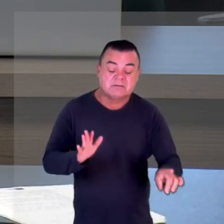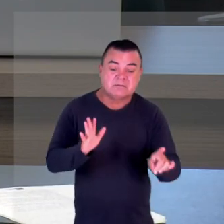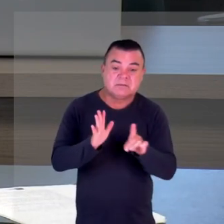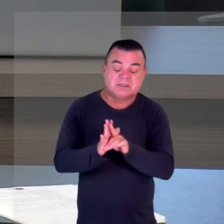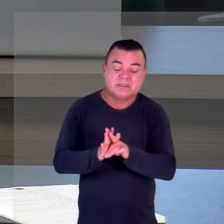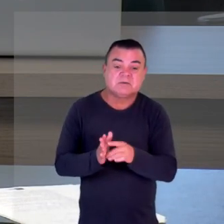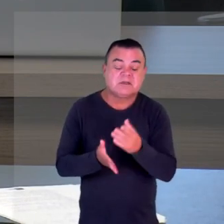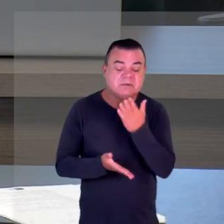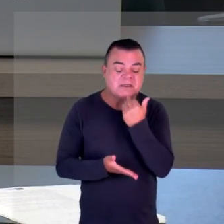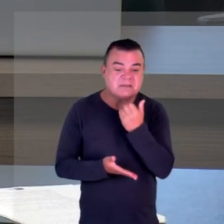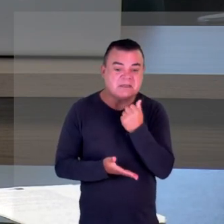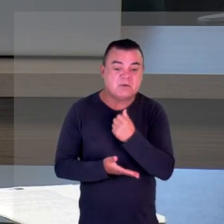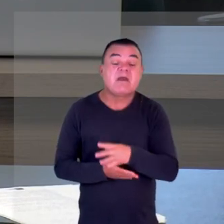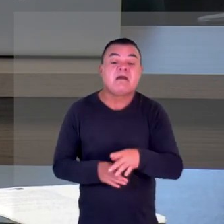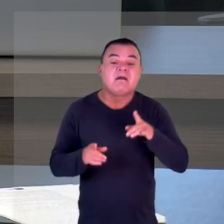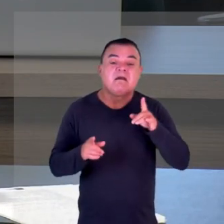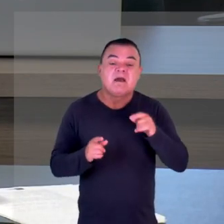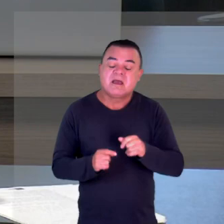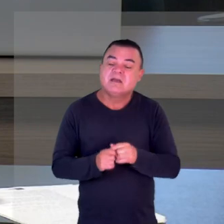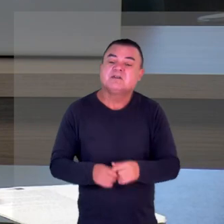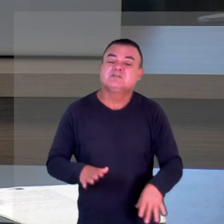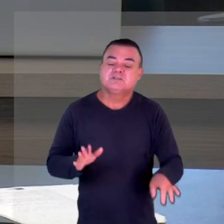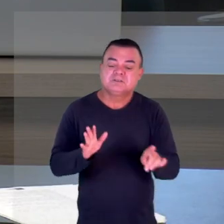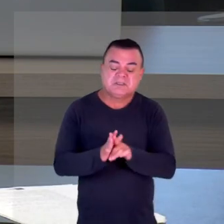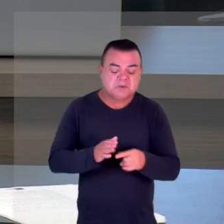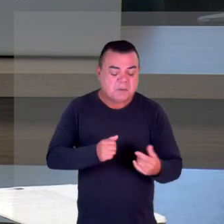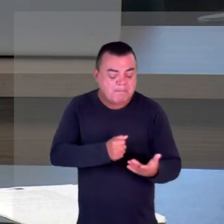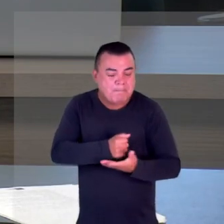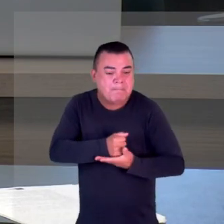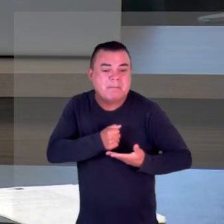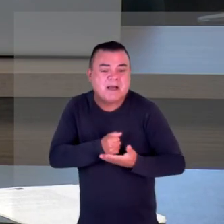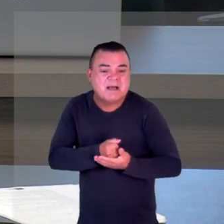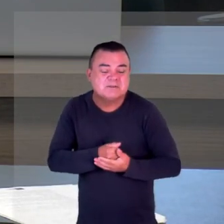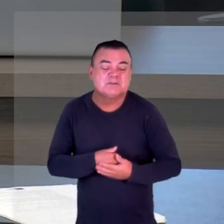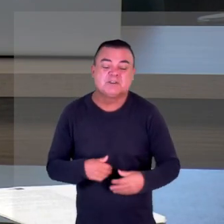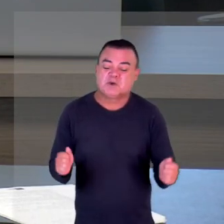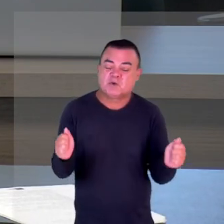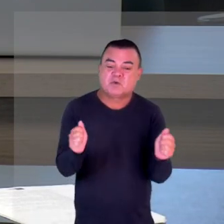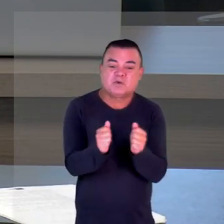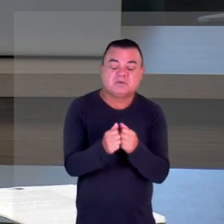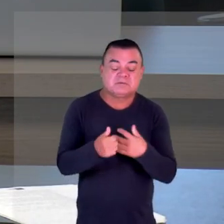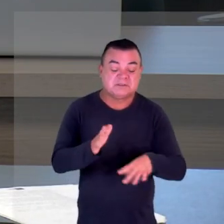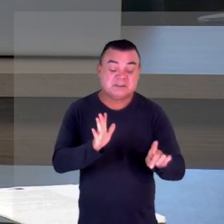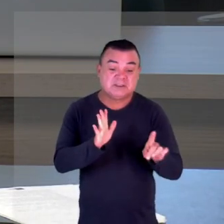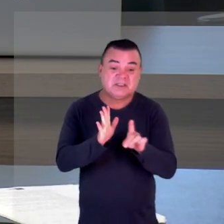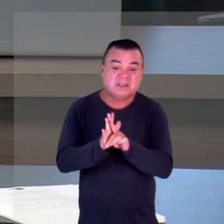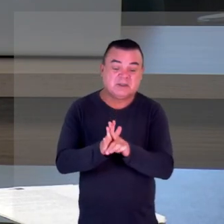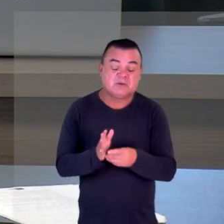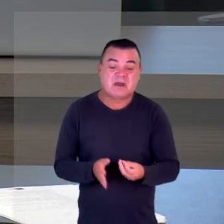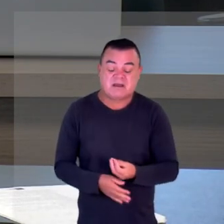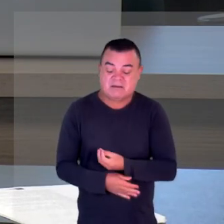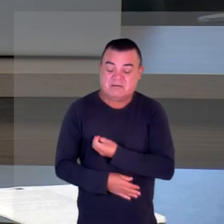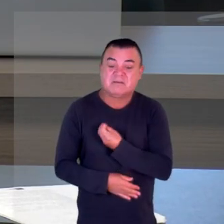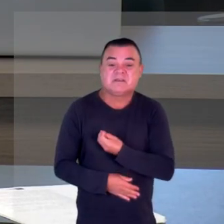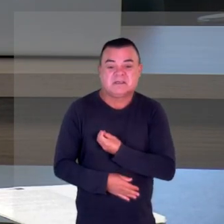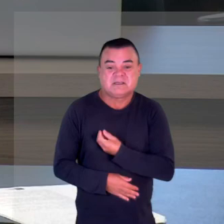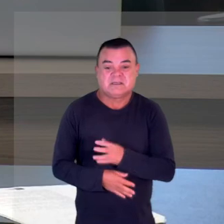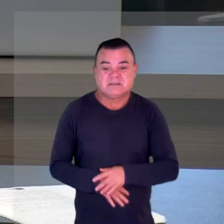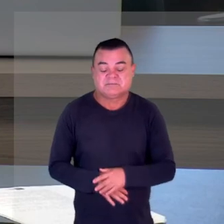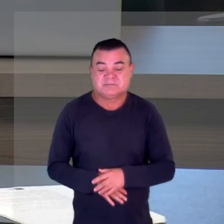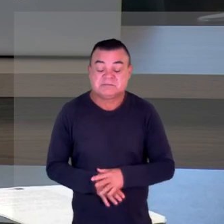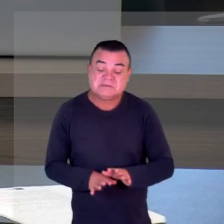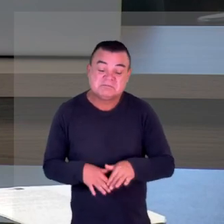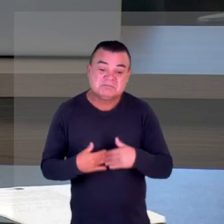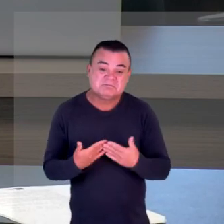Eh junto com direito à vida né Eh o direito humano à alimentação sem a realização desse direito todos os demais direitos